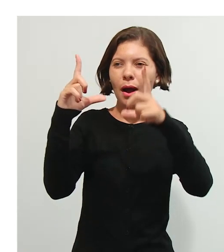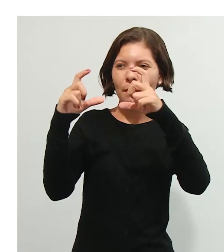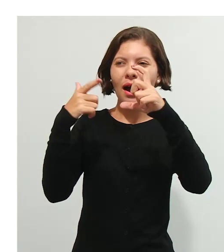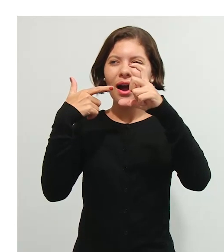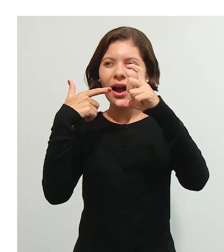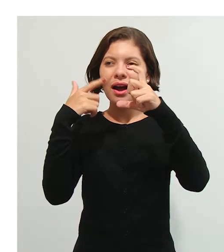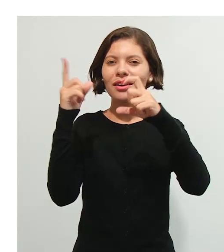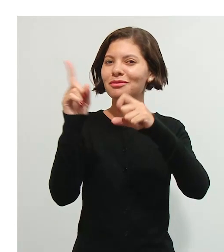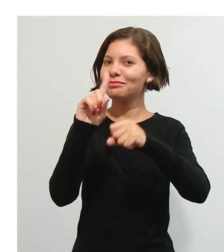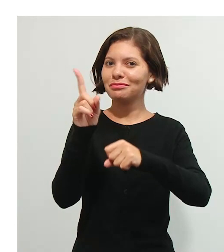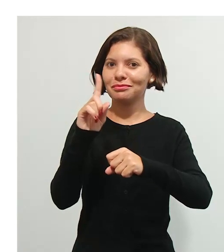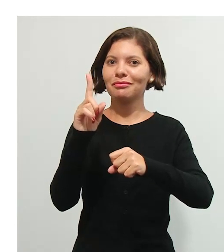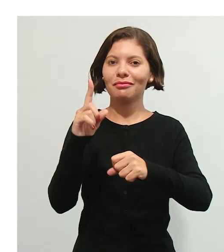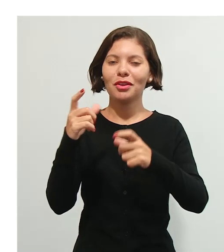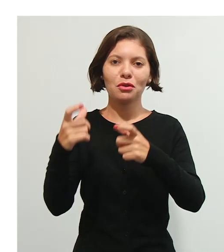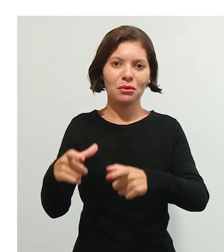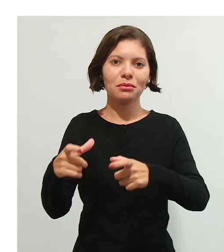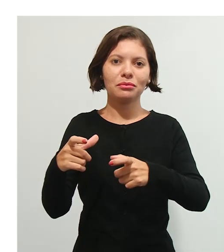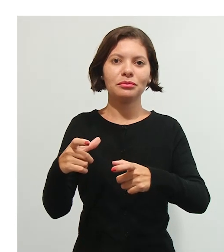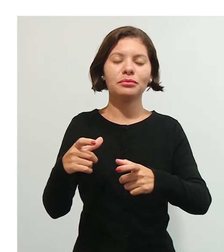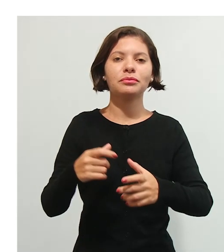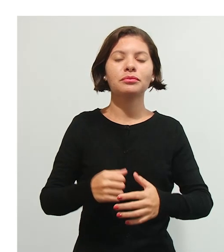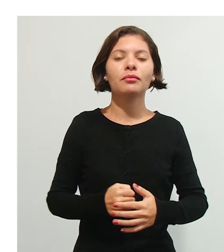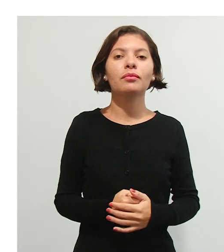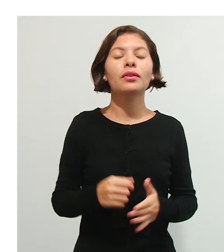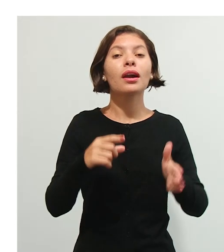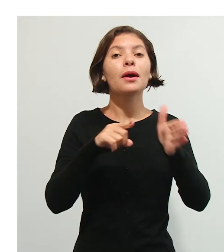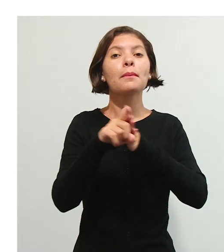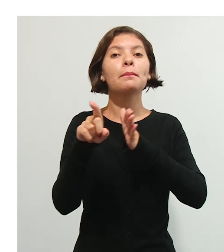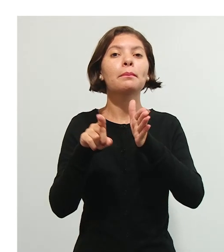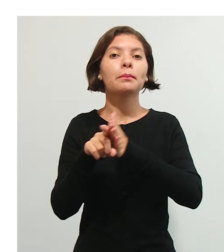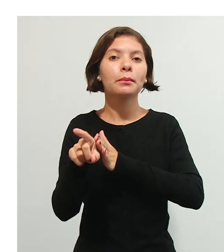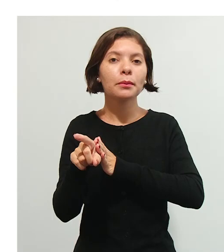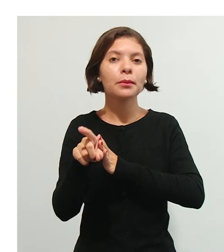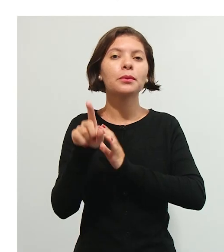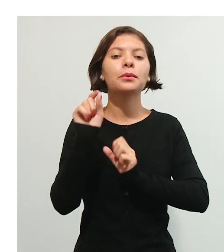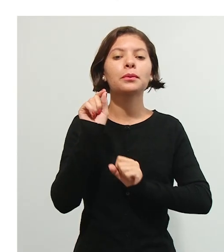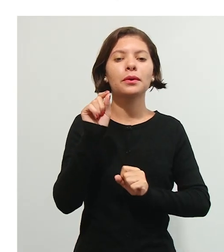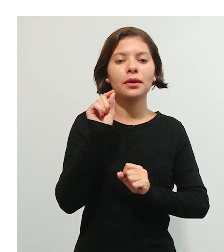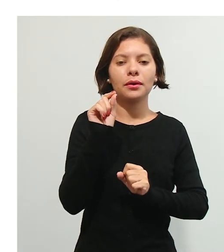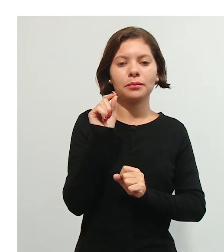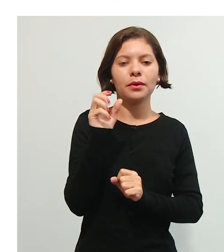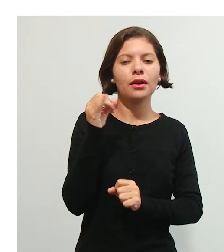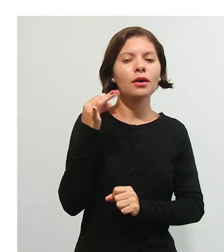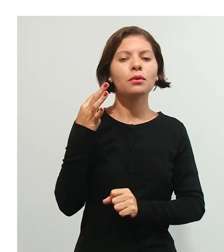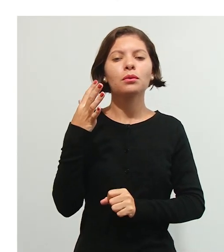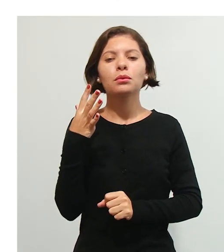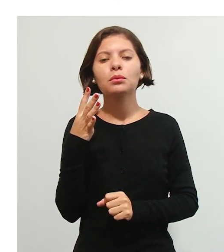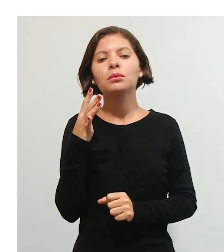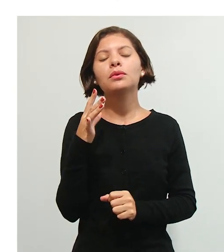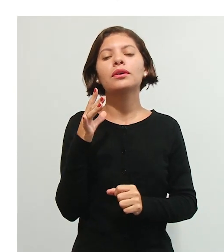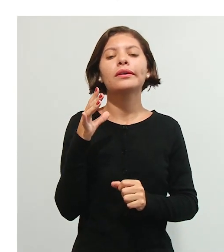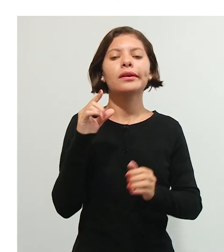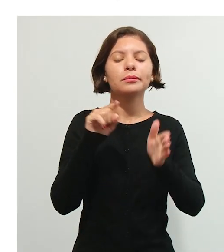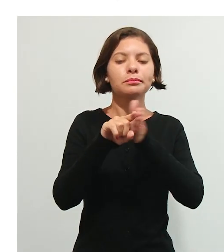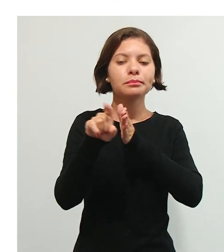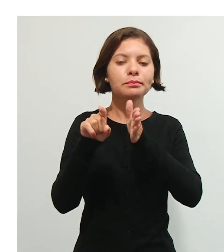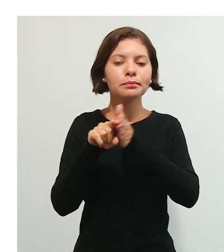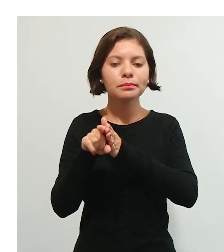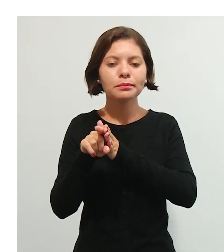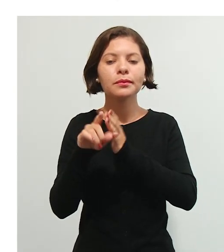não de pessoas quanto à tabulação do questionário tabule os resultados do questionário das